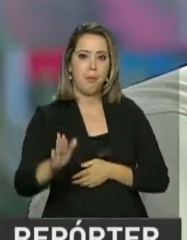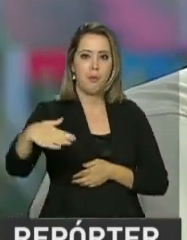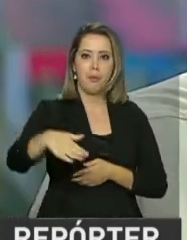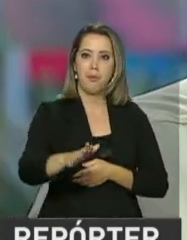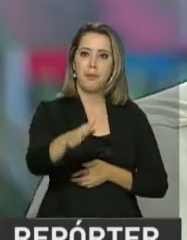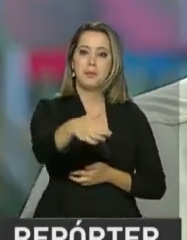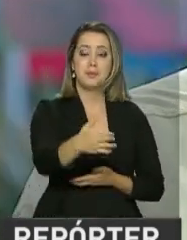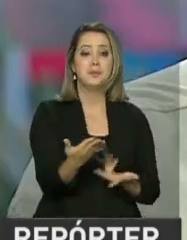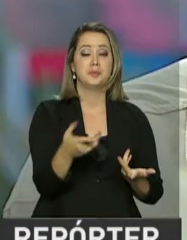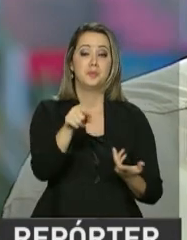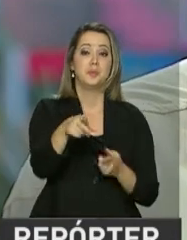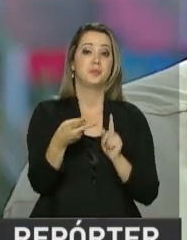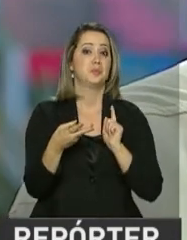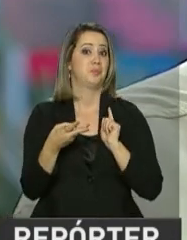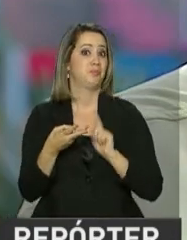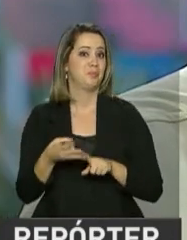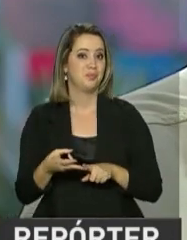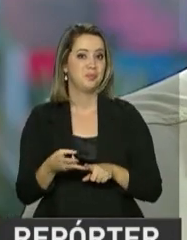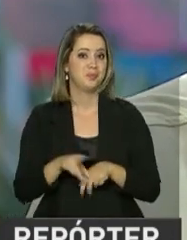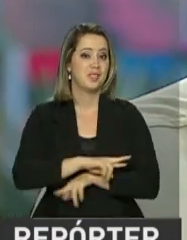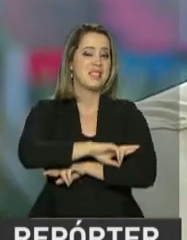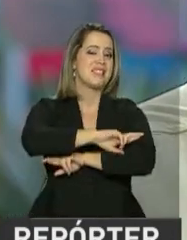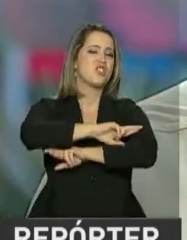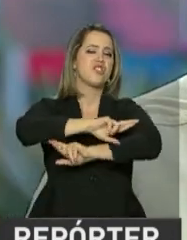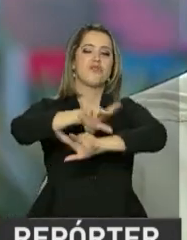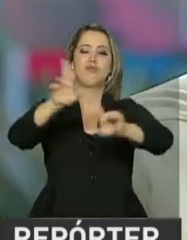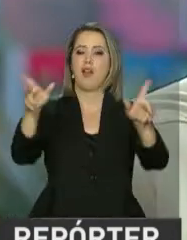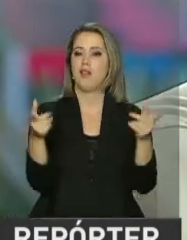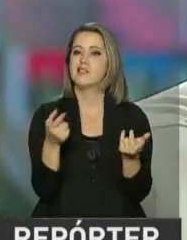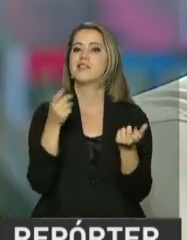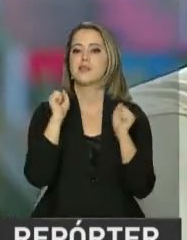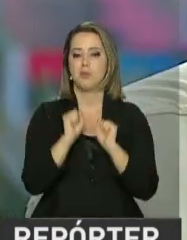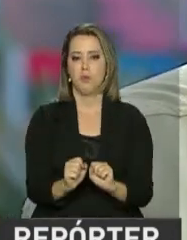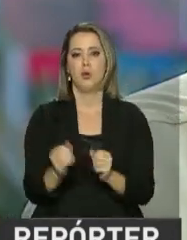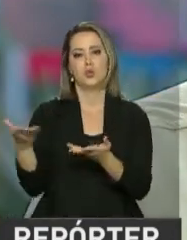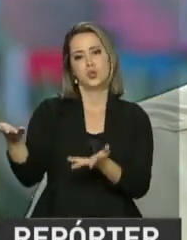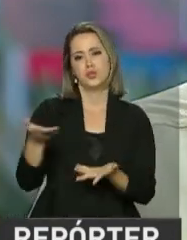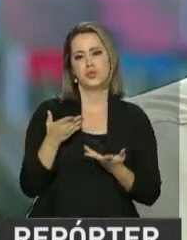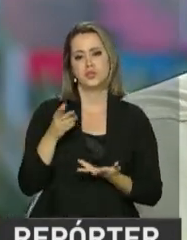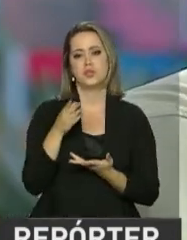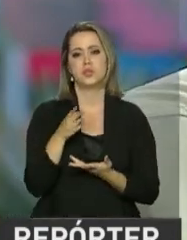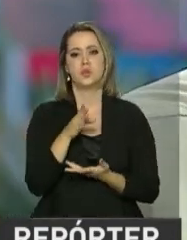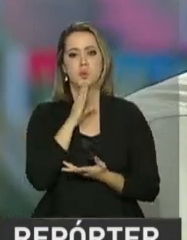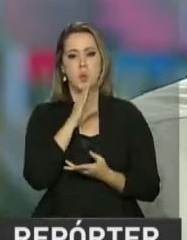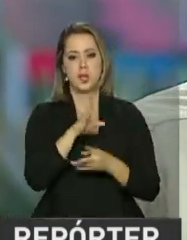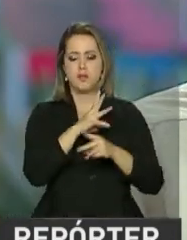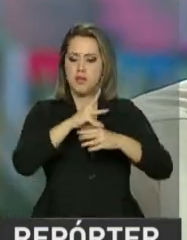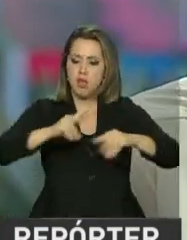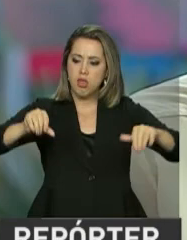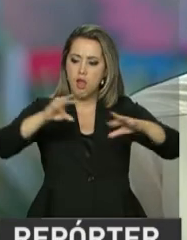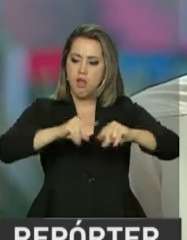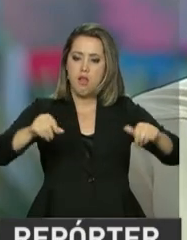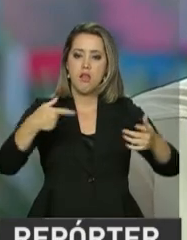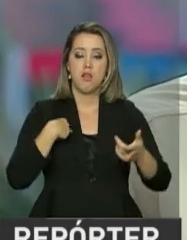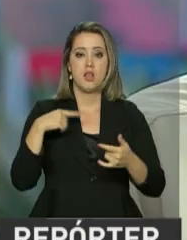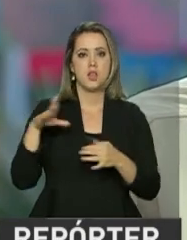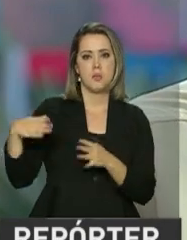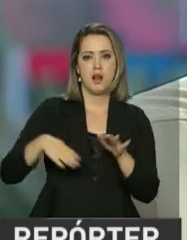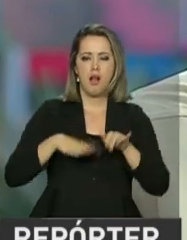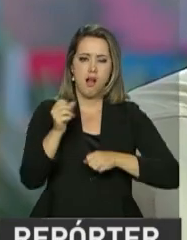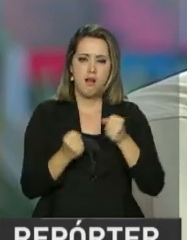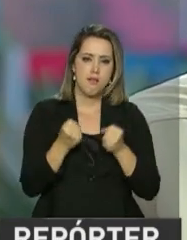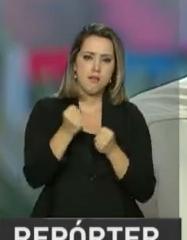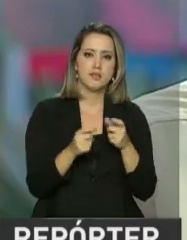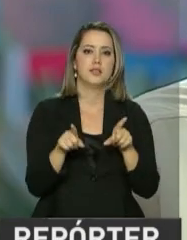aquáticos e uma imensa vastidão de de terras para as trilhas e